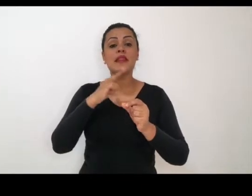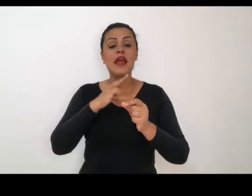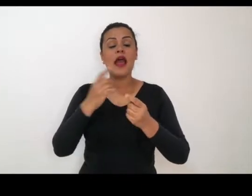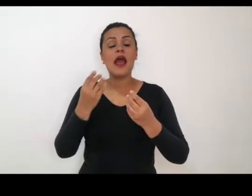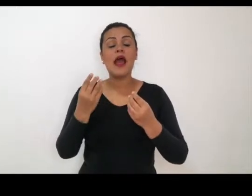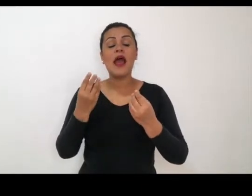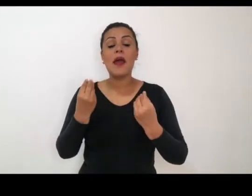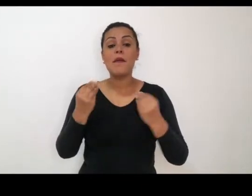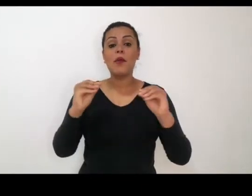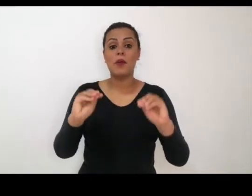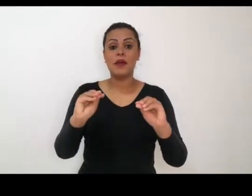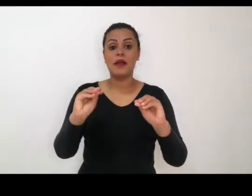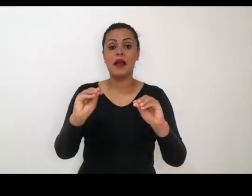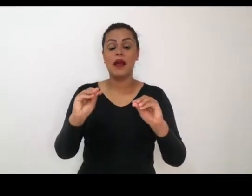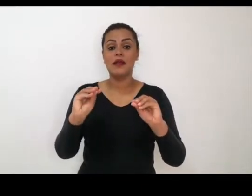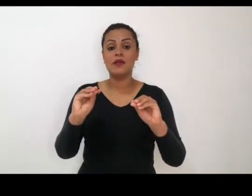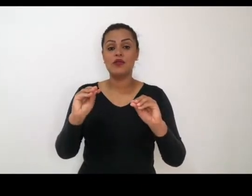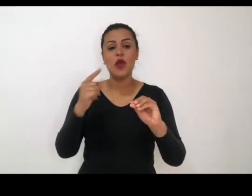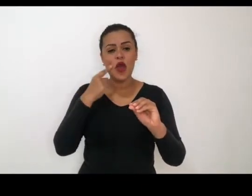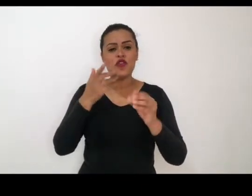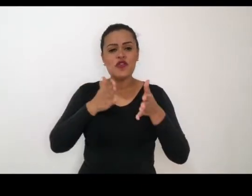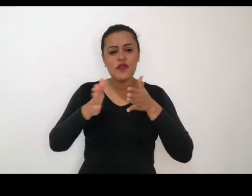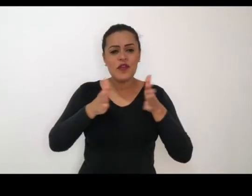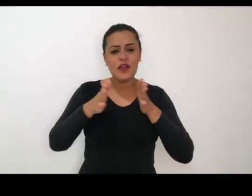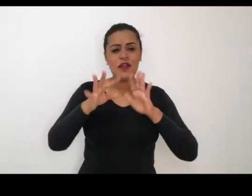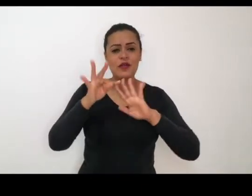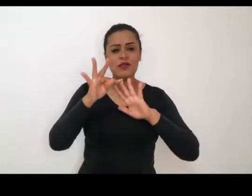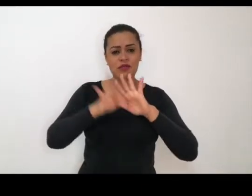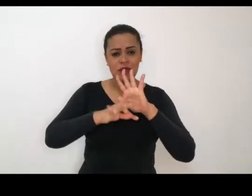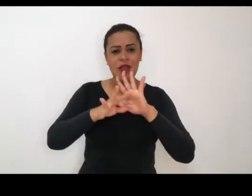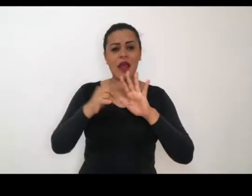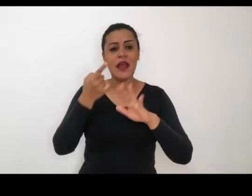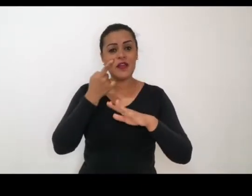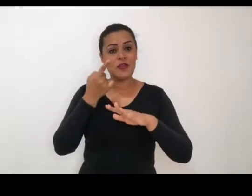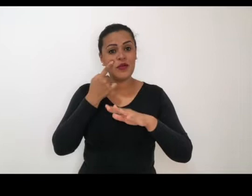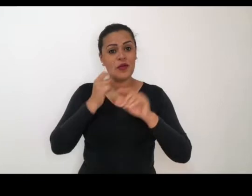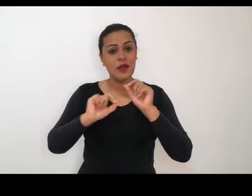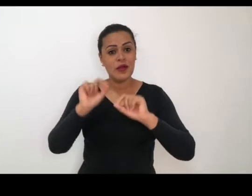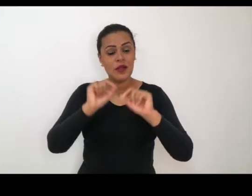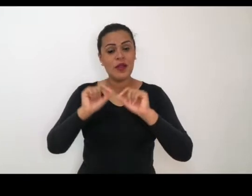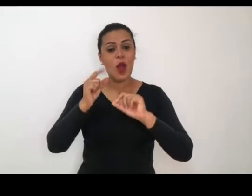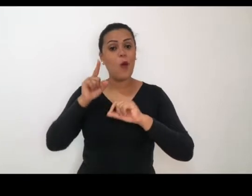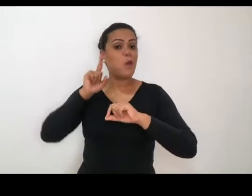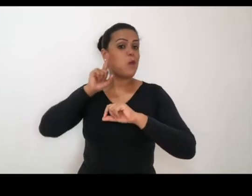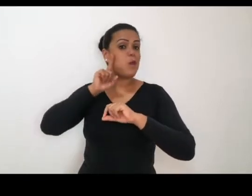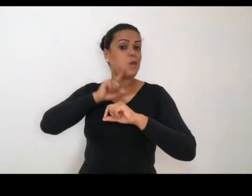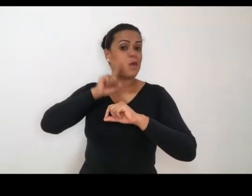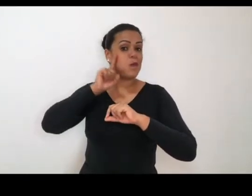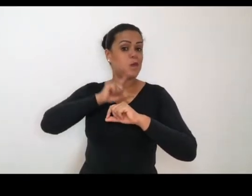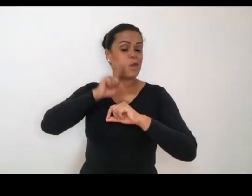a um texto, né, de dois americanos. Depois eu posso dar o nome para vocês.